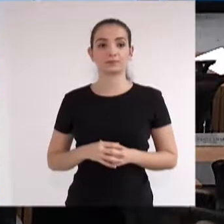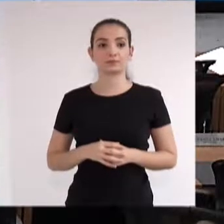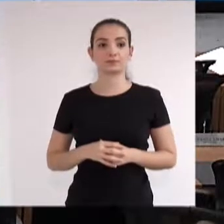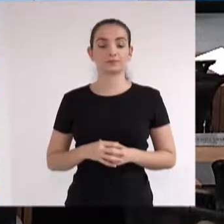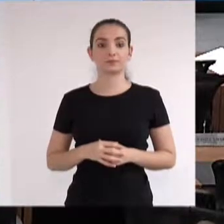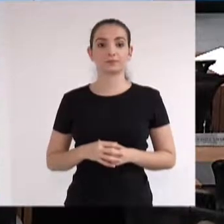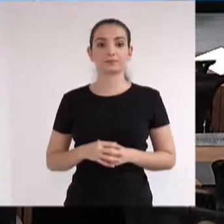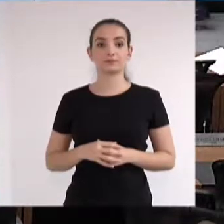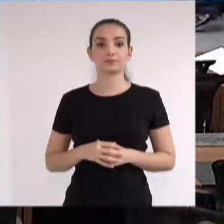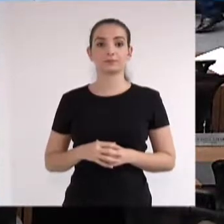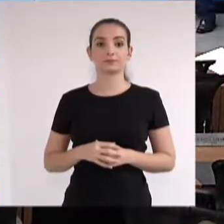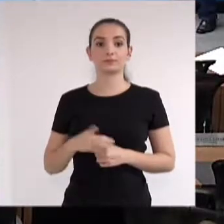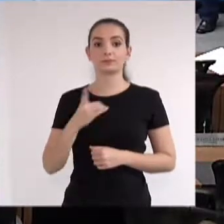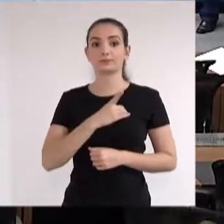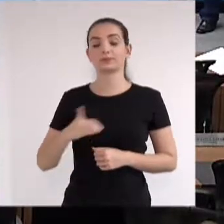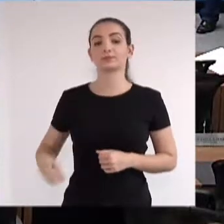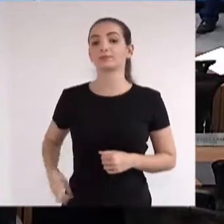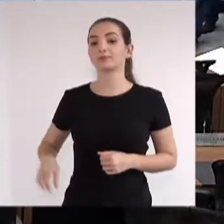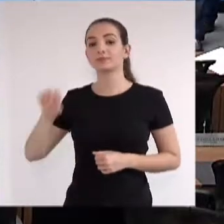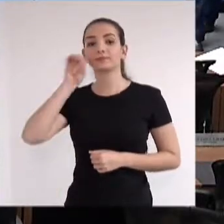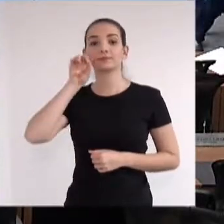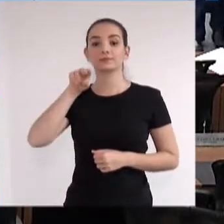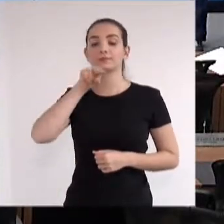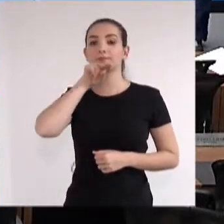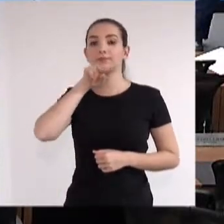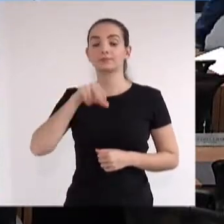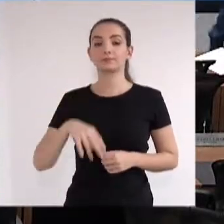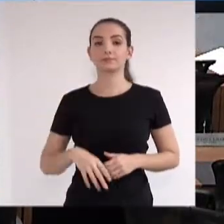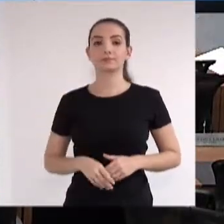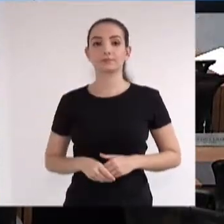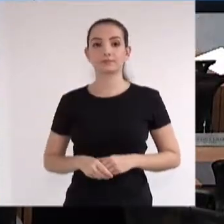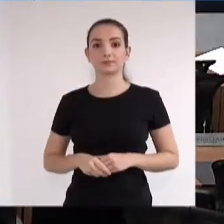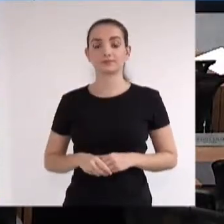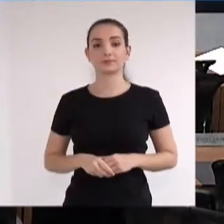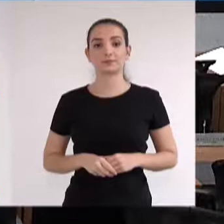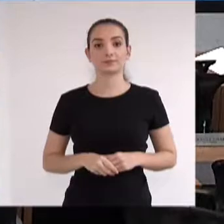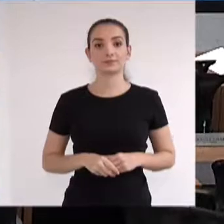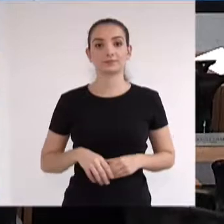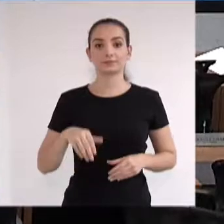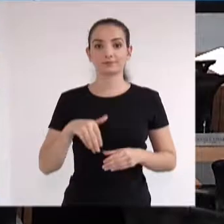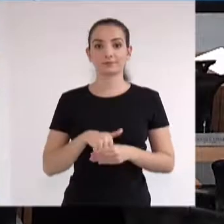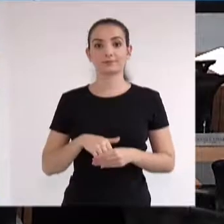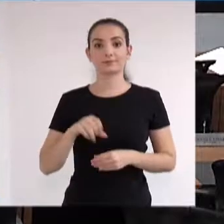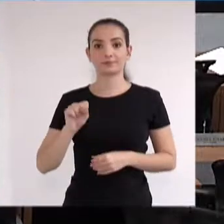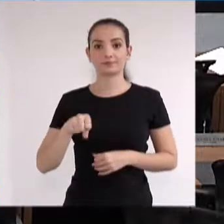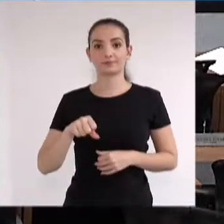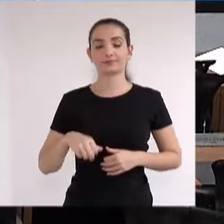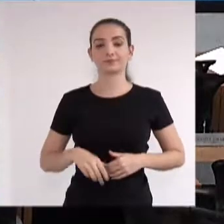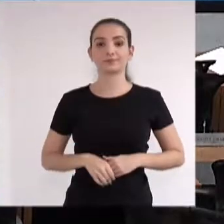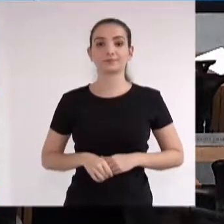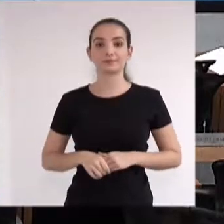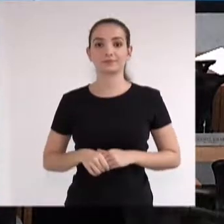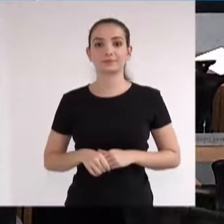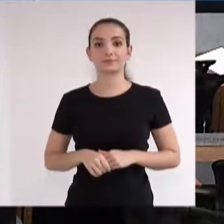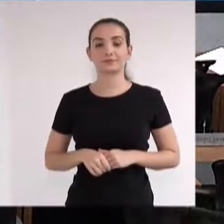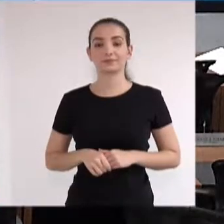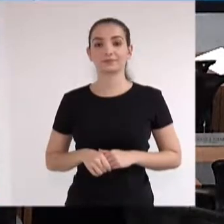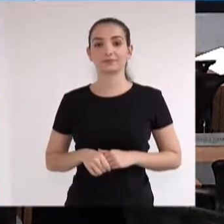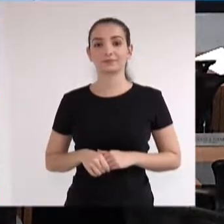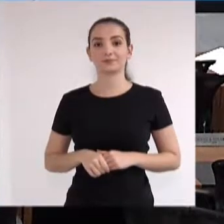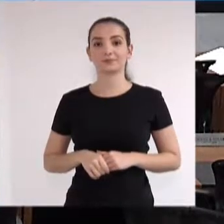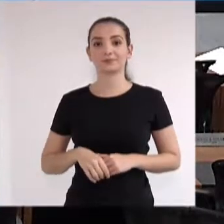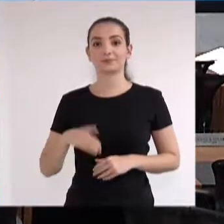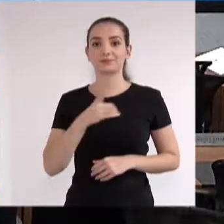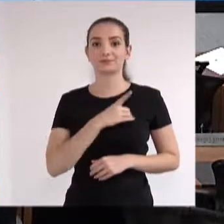Deputado Onevan de Matos. Deputado Onevan de Matos vota sim.